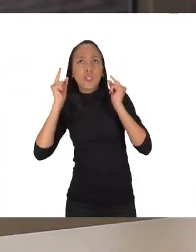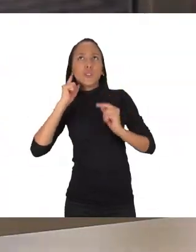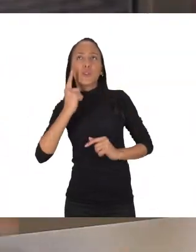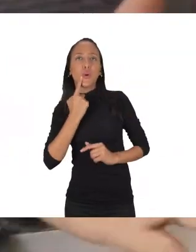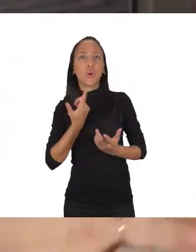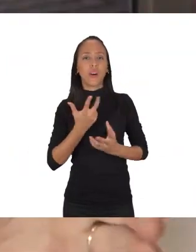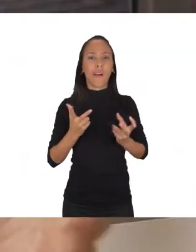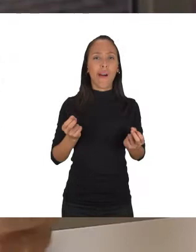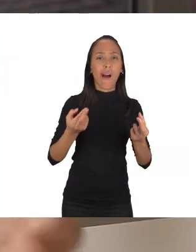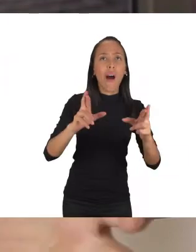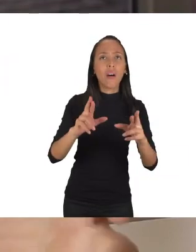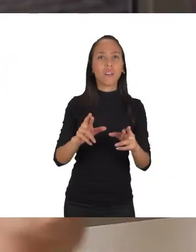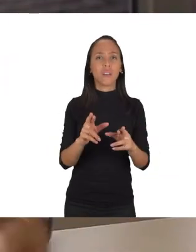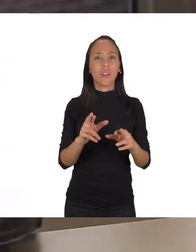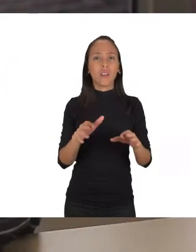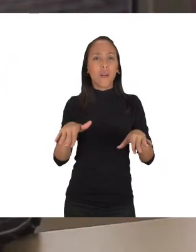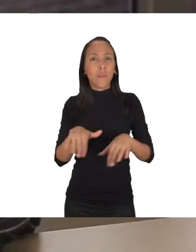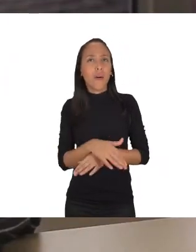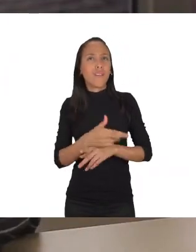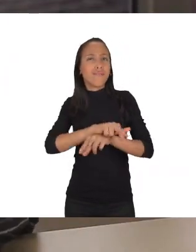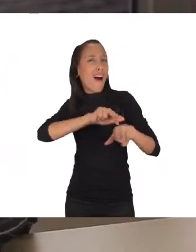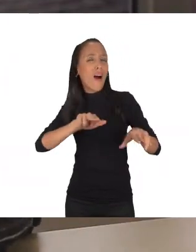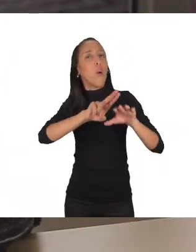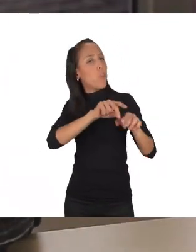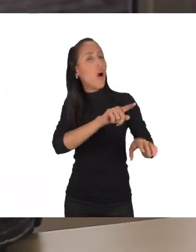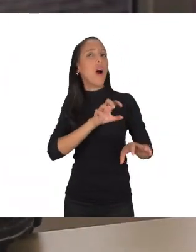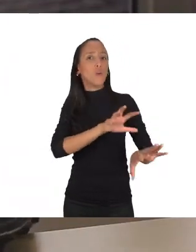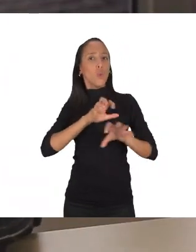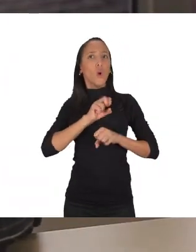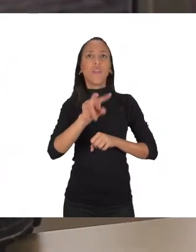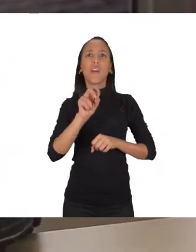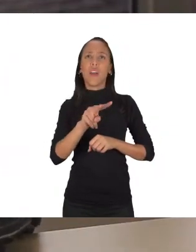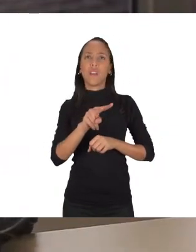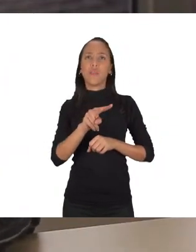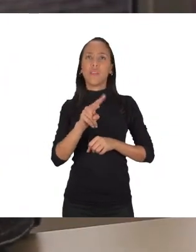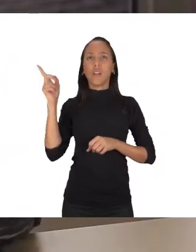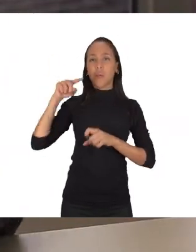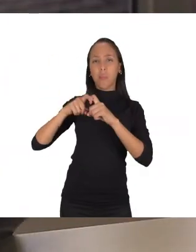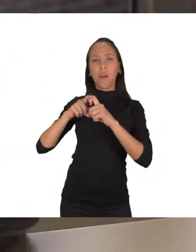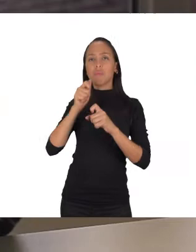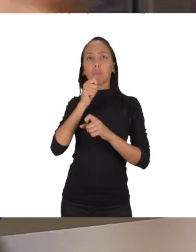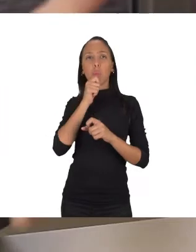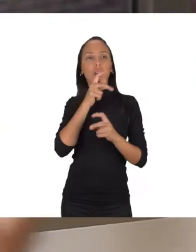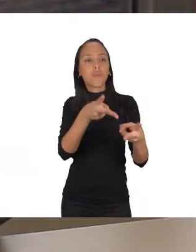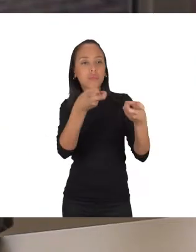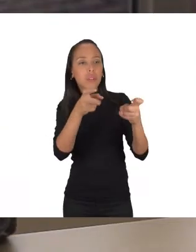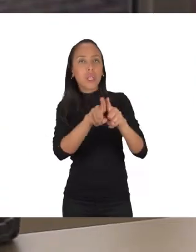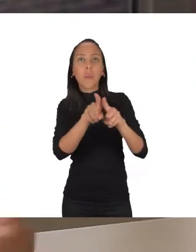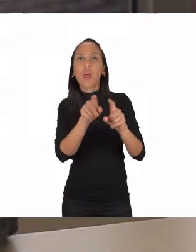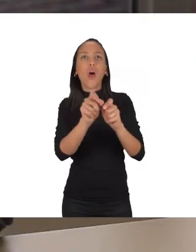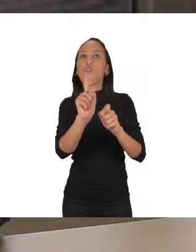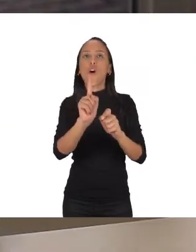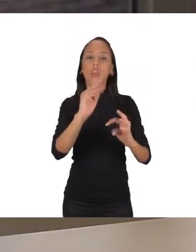com tetraplégicas por causa dessa intoxicação. Isso não é sequer identificado, muito menos tratado,